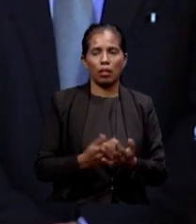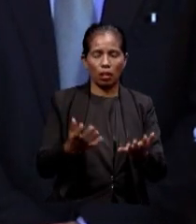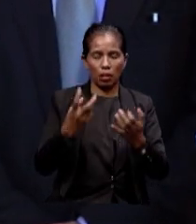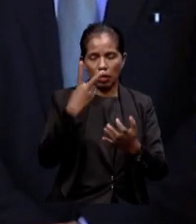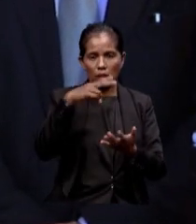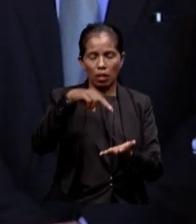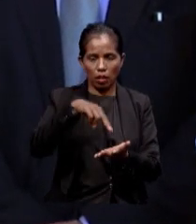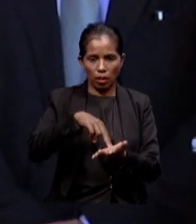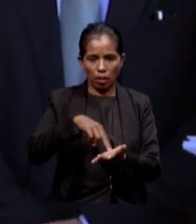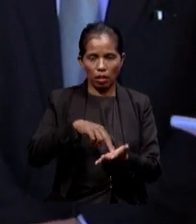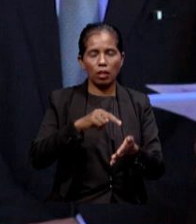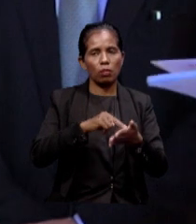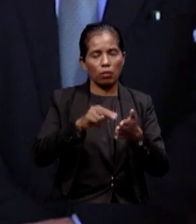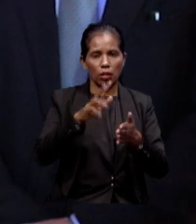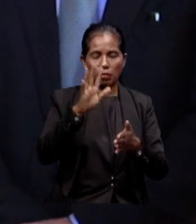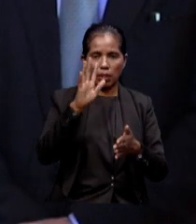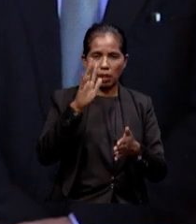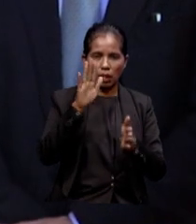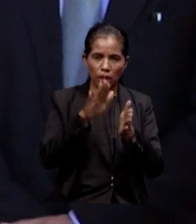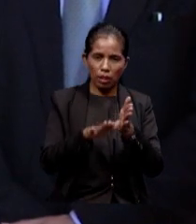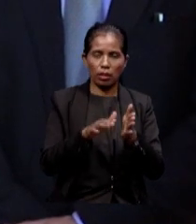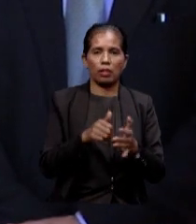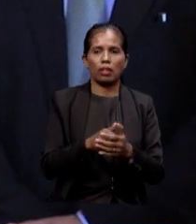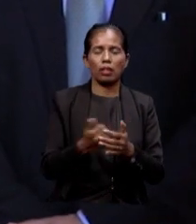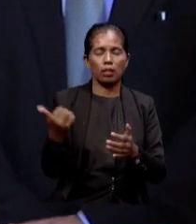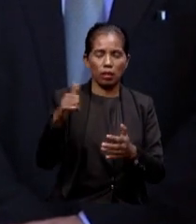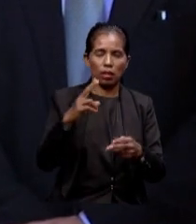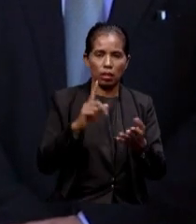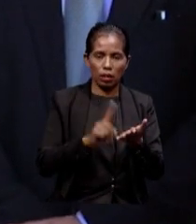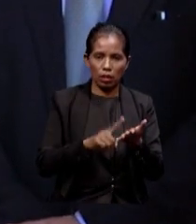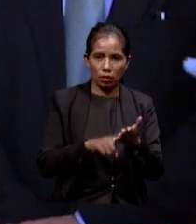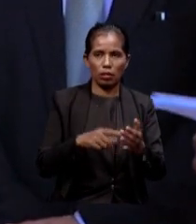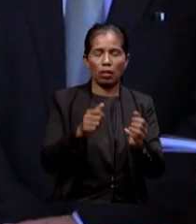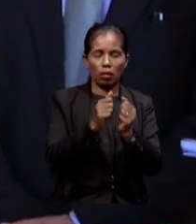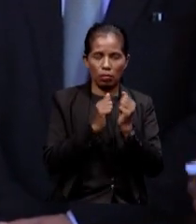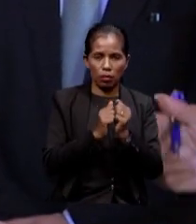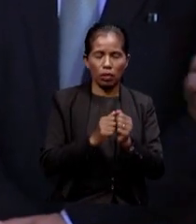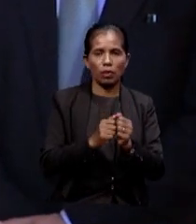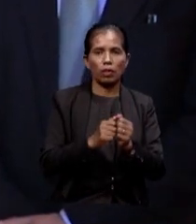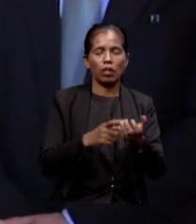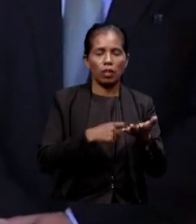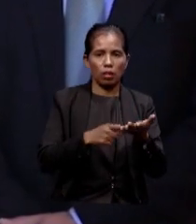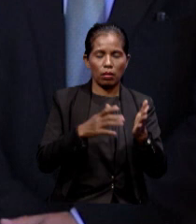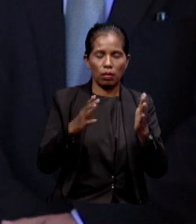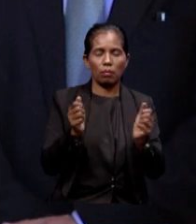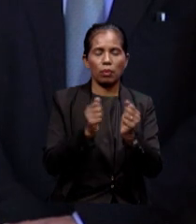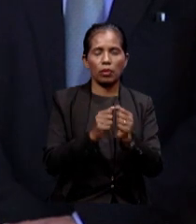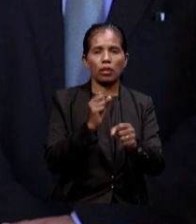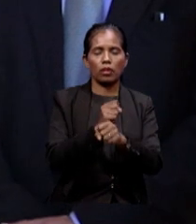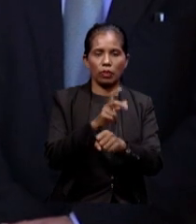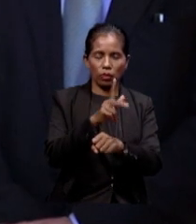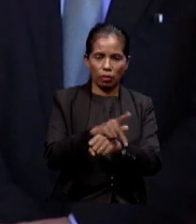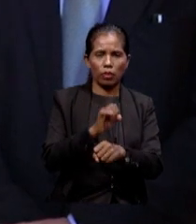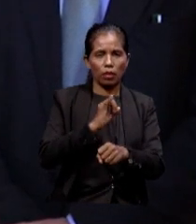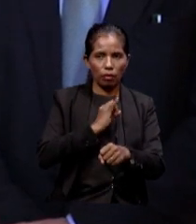ho numero kik. E sira se diskuti hamutu teknikamente ho sefope no how espera kata